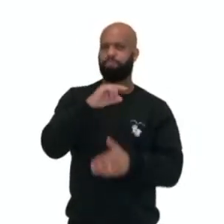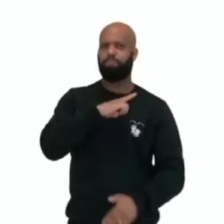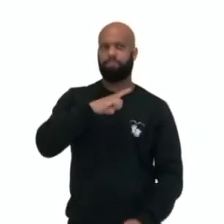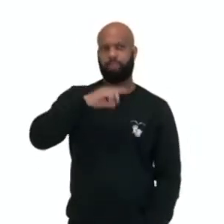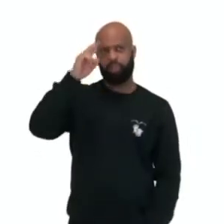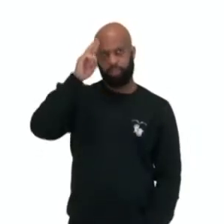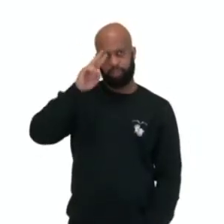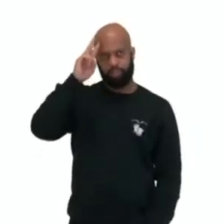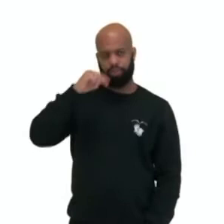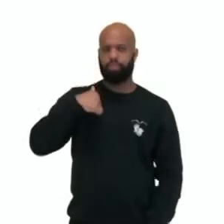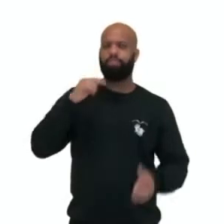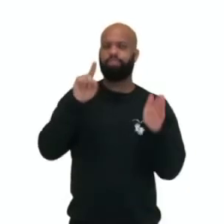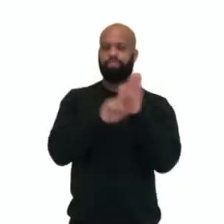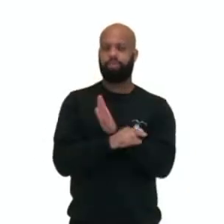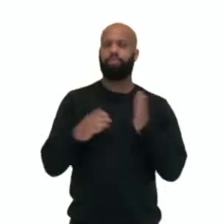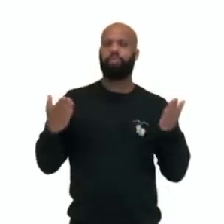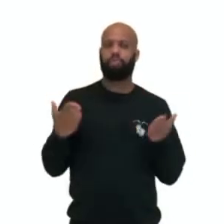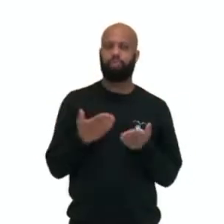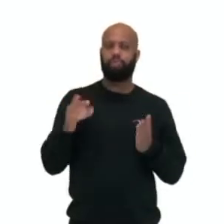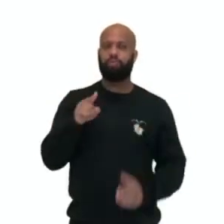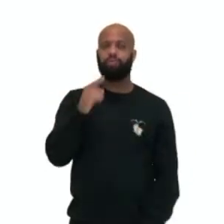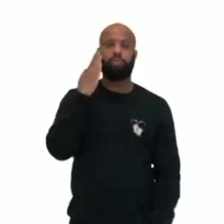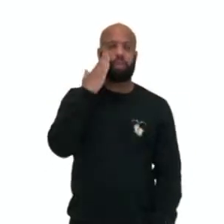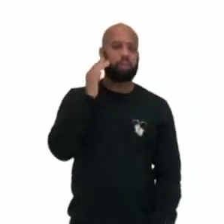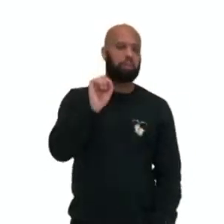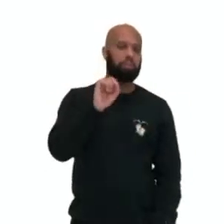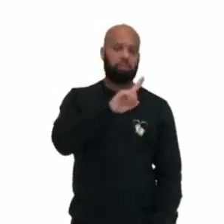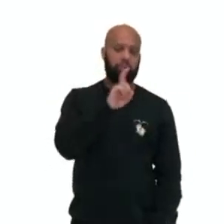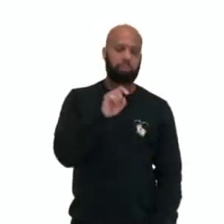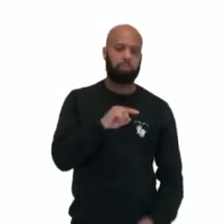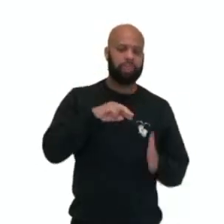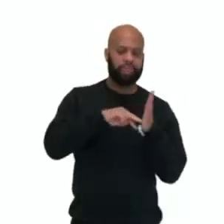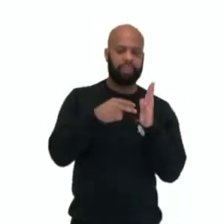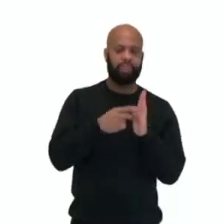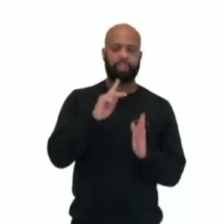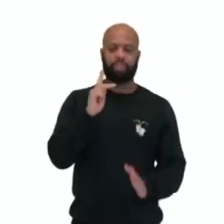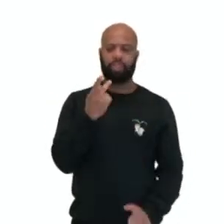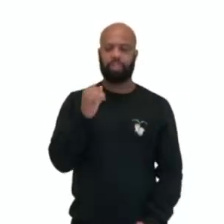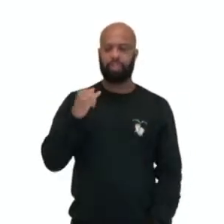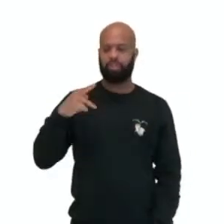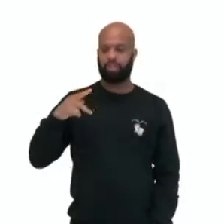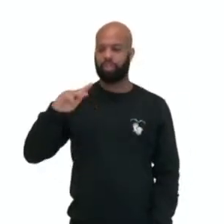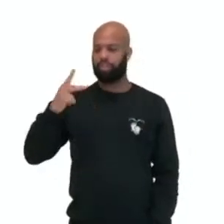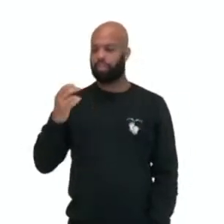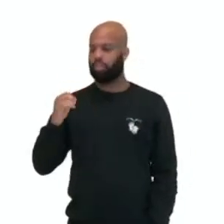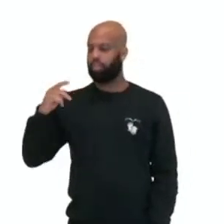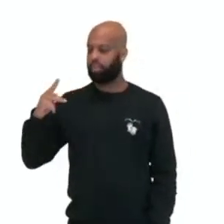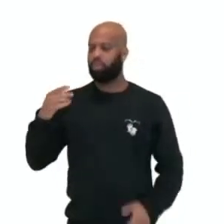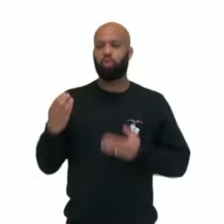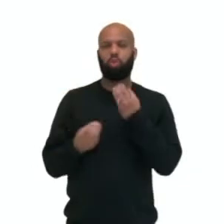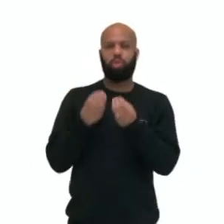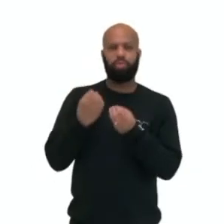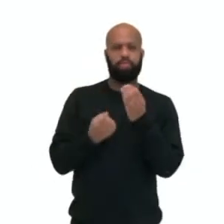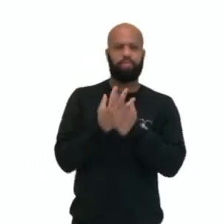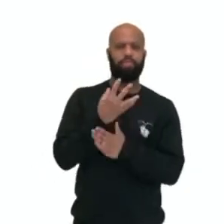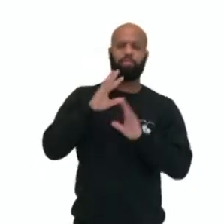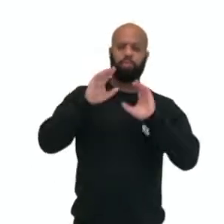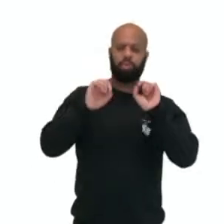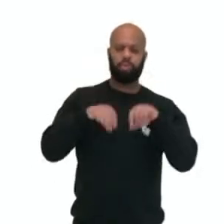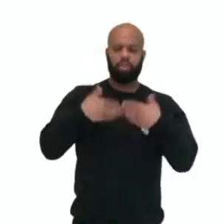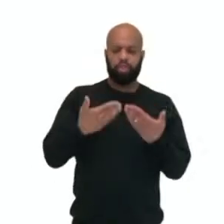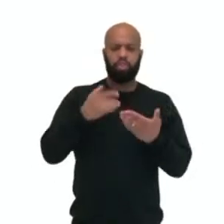histórica. E eu pergunto para você, você sabe o que é o hip hop? Como que surgiu? Será que é um